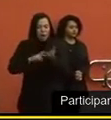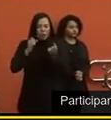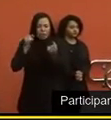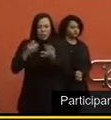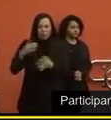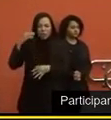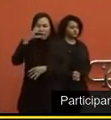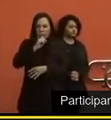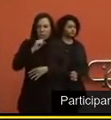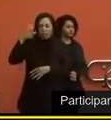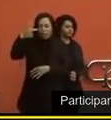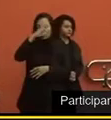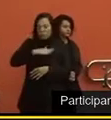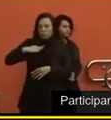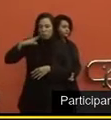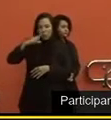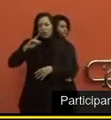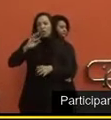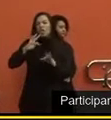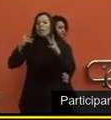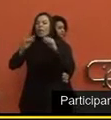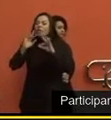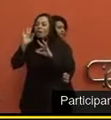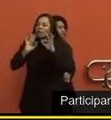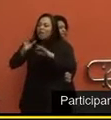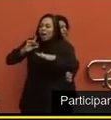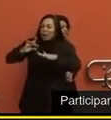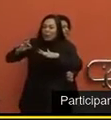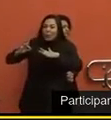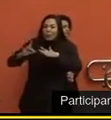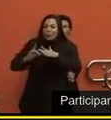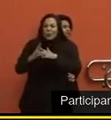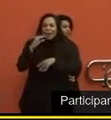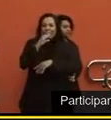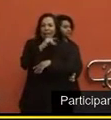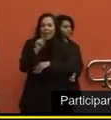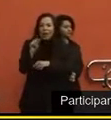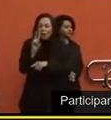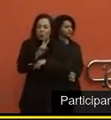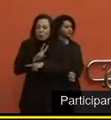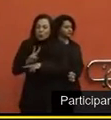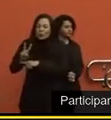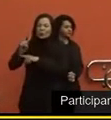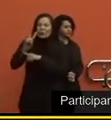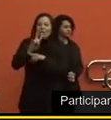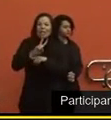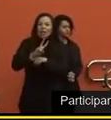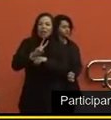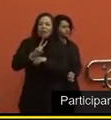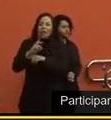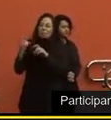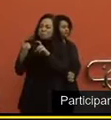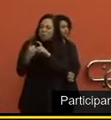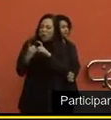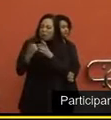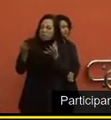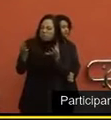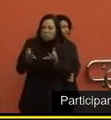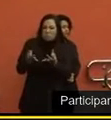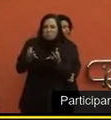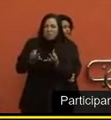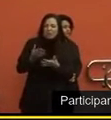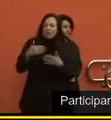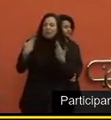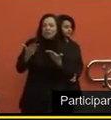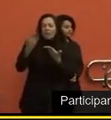incessantemente para que todos os detalhes do concurso fossem cuidadosamente atendidos. Então,